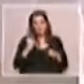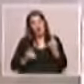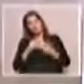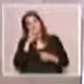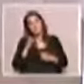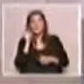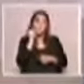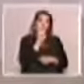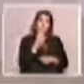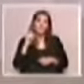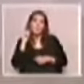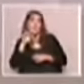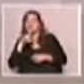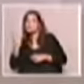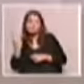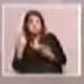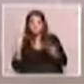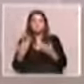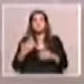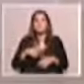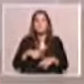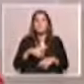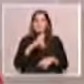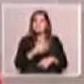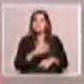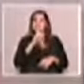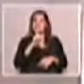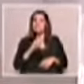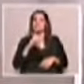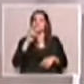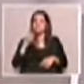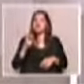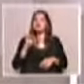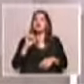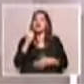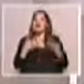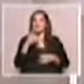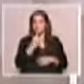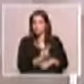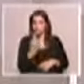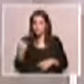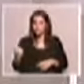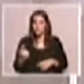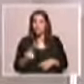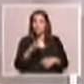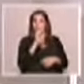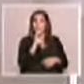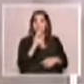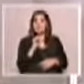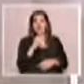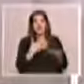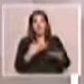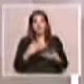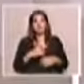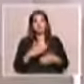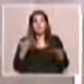muitas famílias monoparentais com duas crianças ou dois pais, portanto dava 166 gramas por pessoa, o que a dividir por 40 gramas, que seria as duas